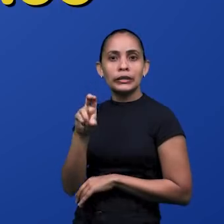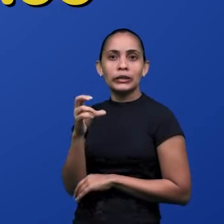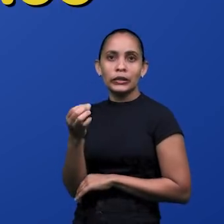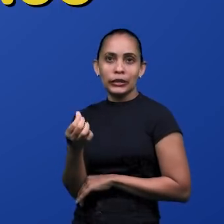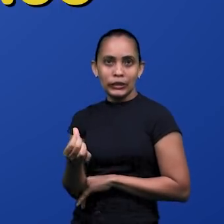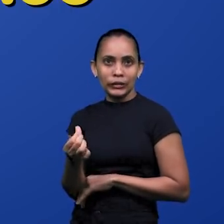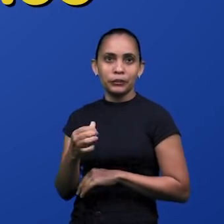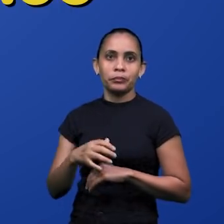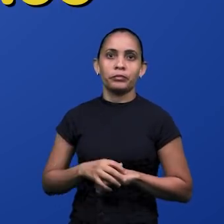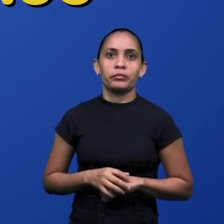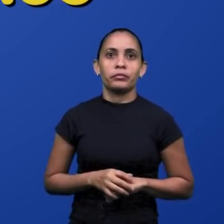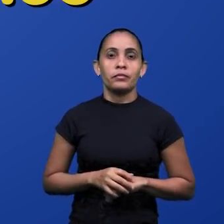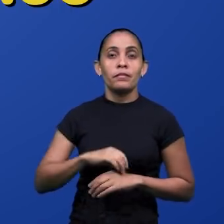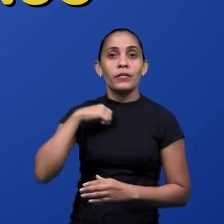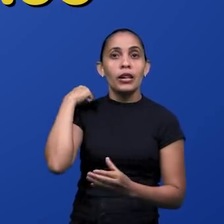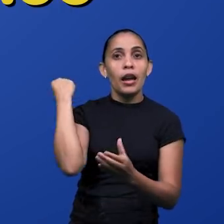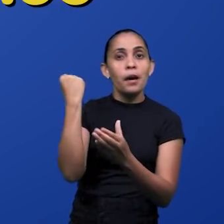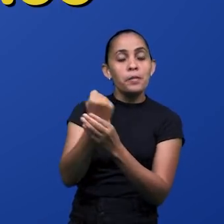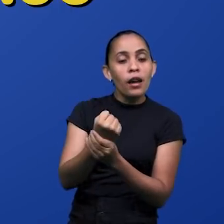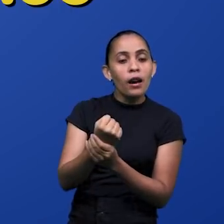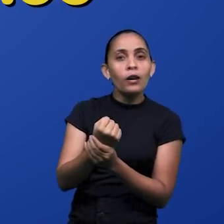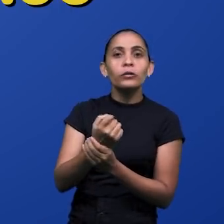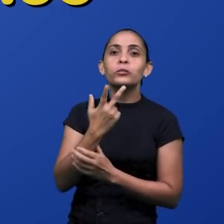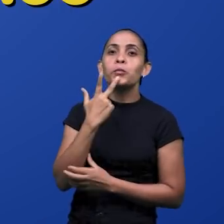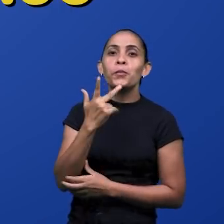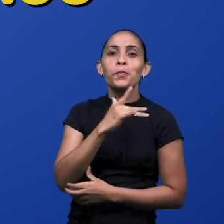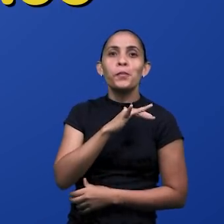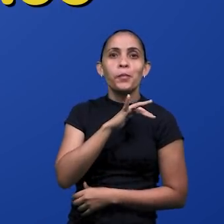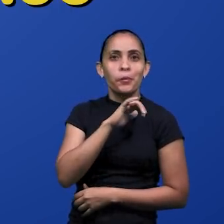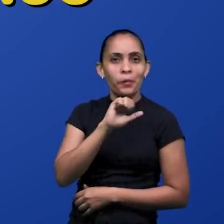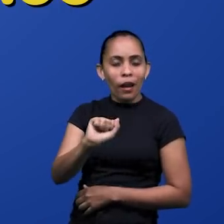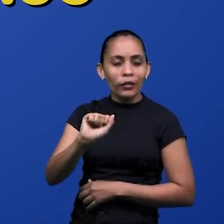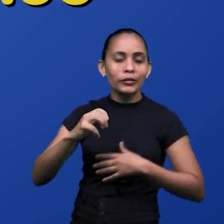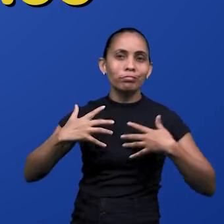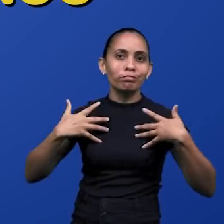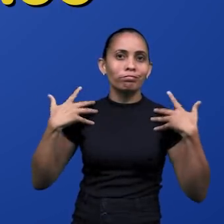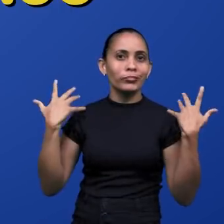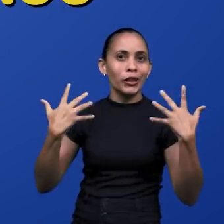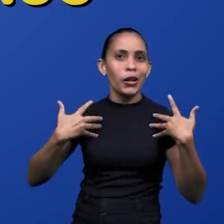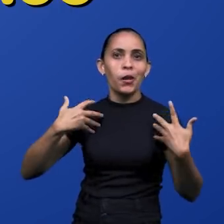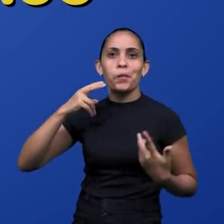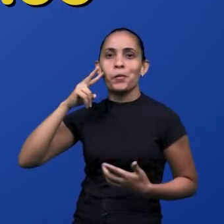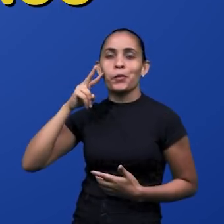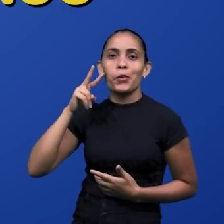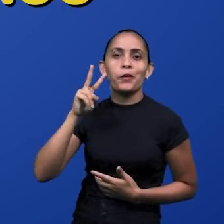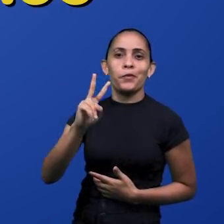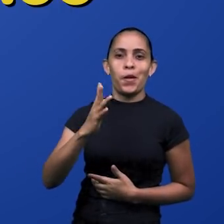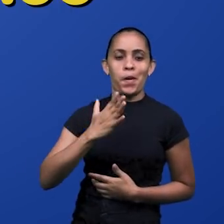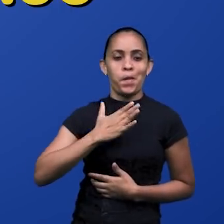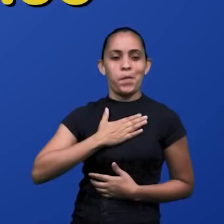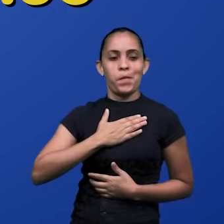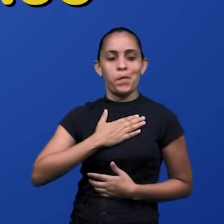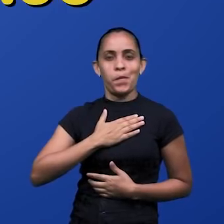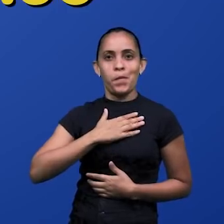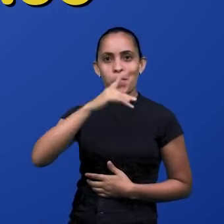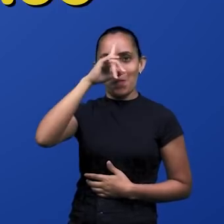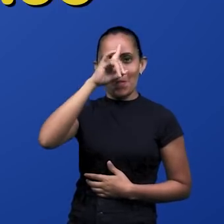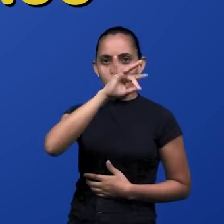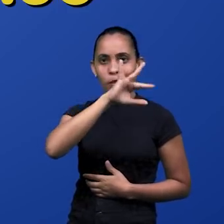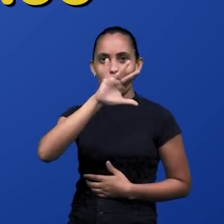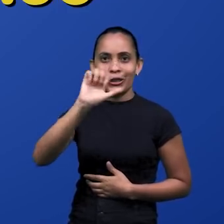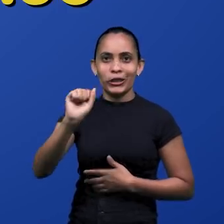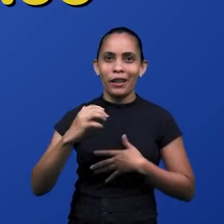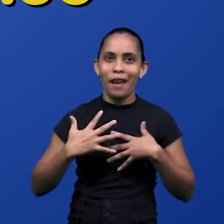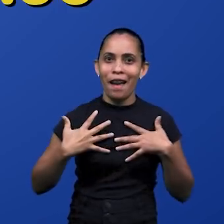8:5-6. Abraão, vosso pai, alegrou-se por ver o meu dia, viu